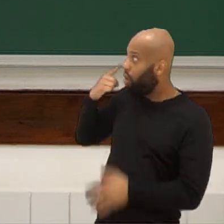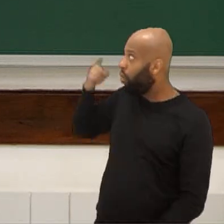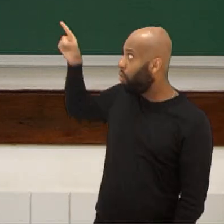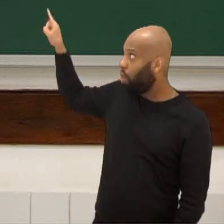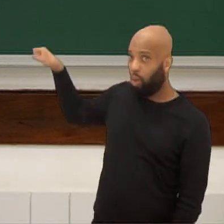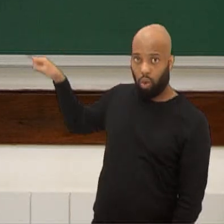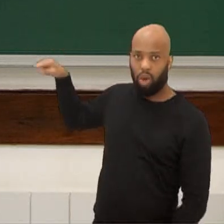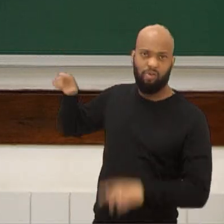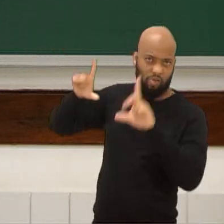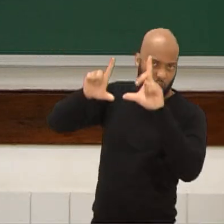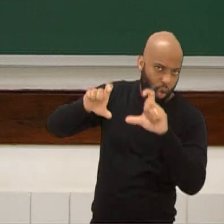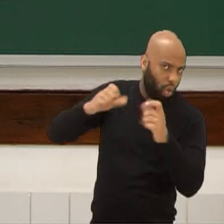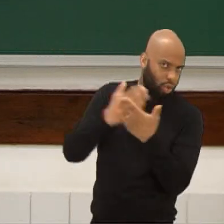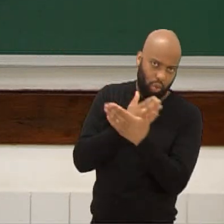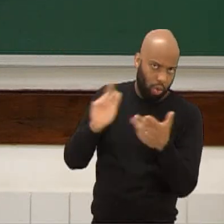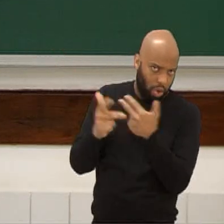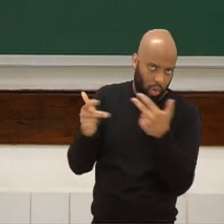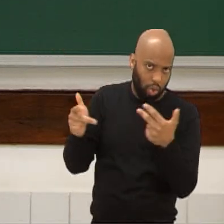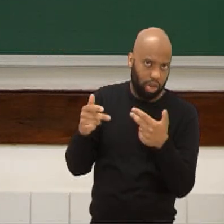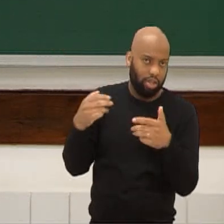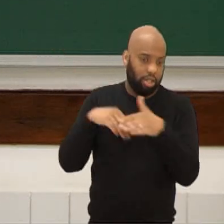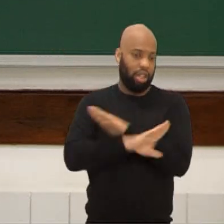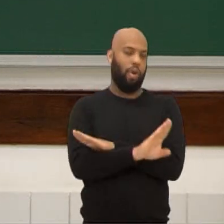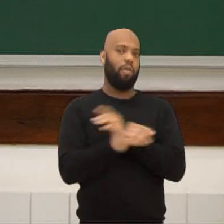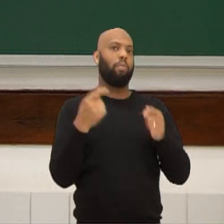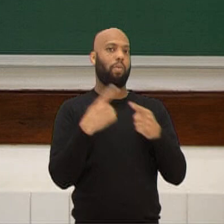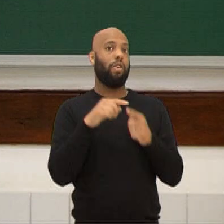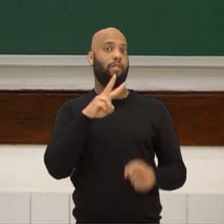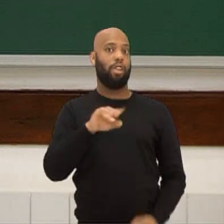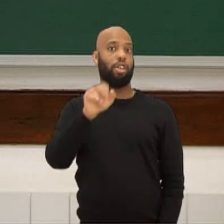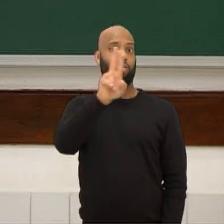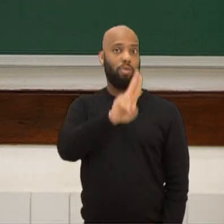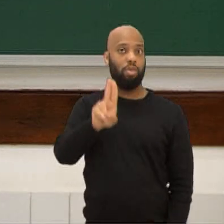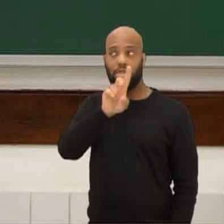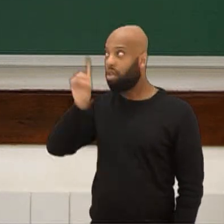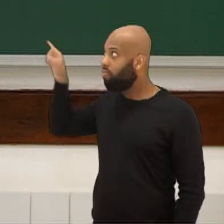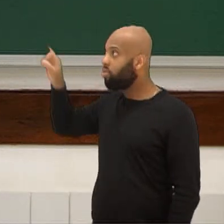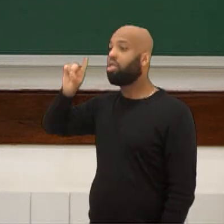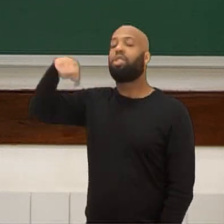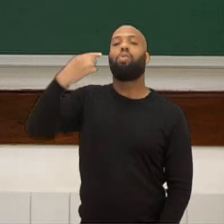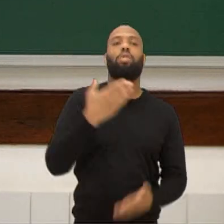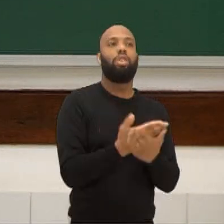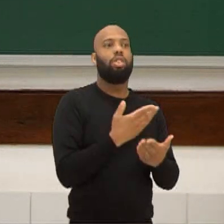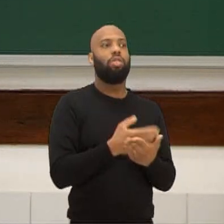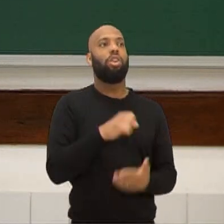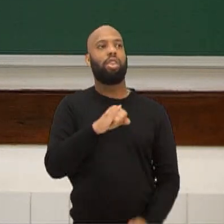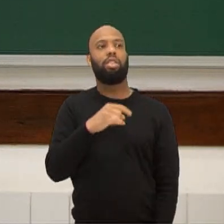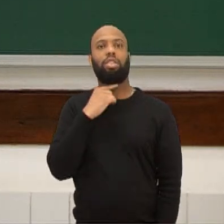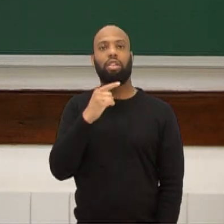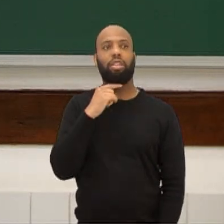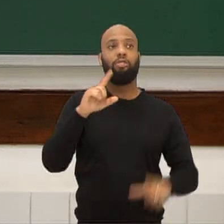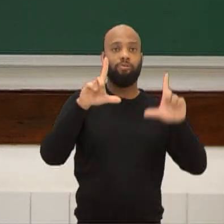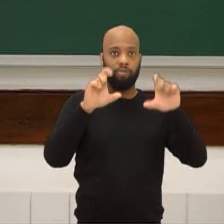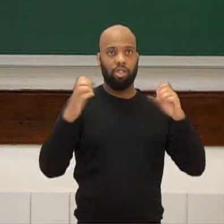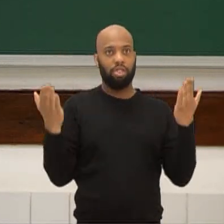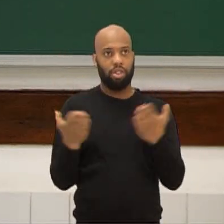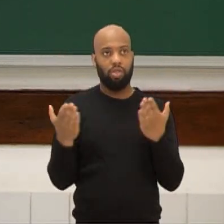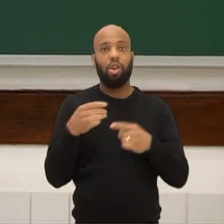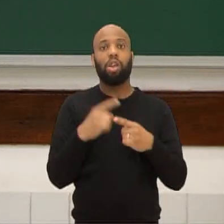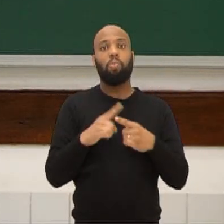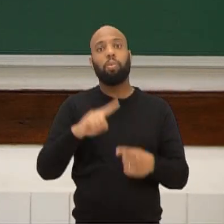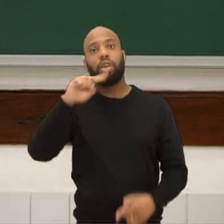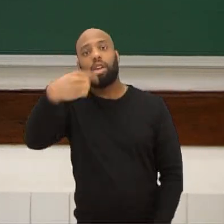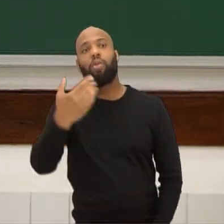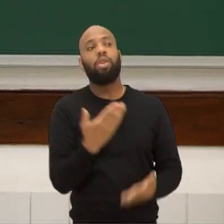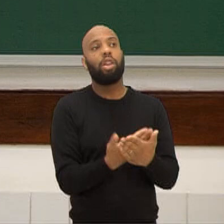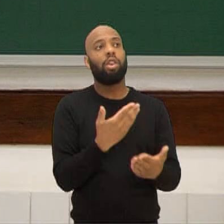varetinhas, esses materiais, principalmente as varetas ali, anotado no caderno, ou se você não anotou, tire foto, que a próxima aula vai